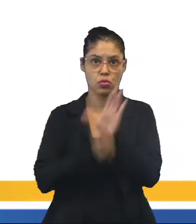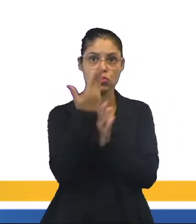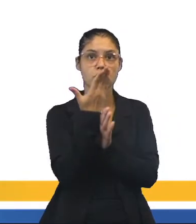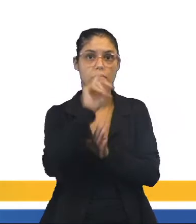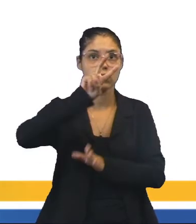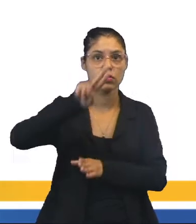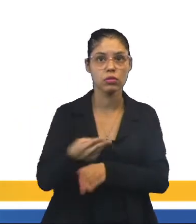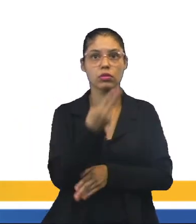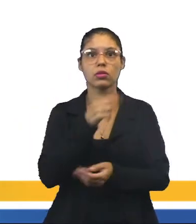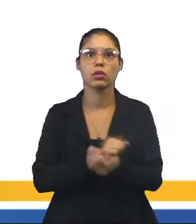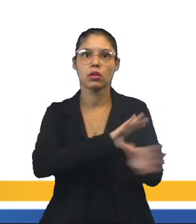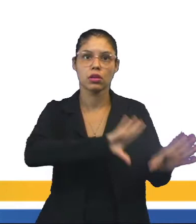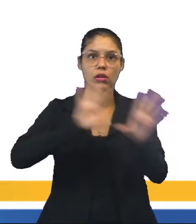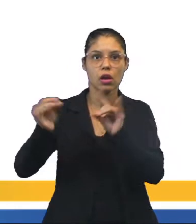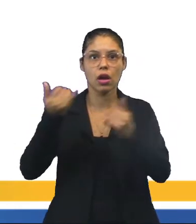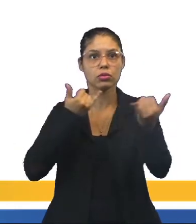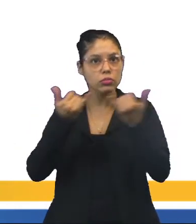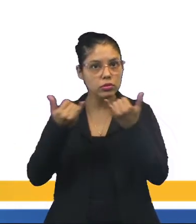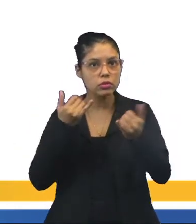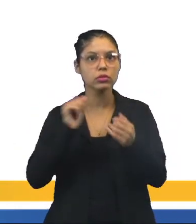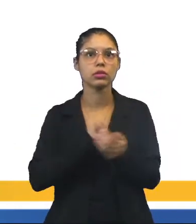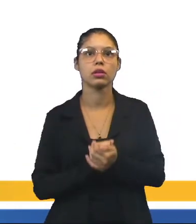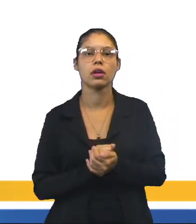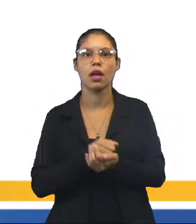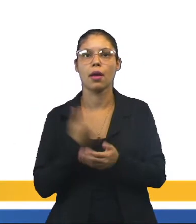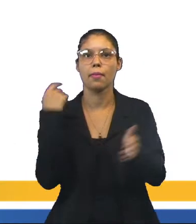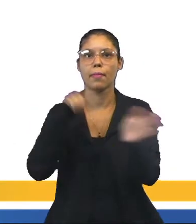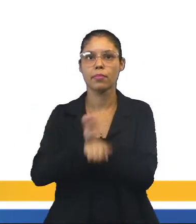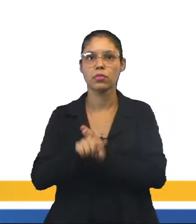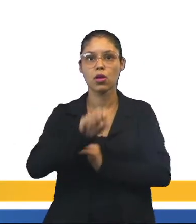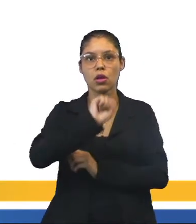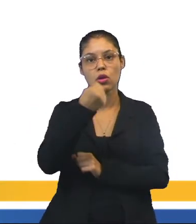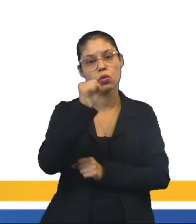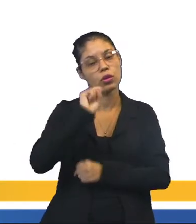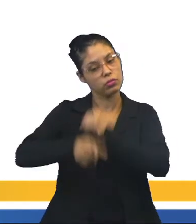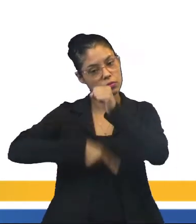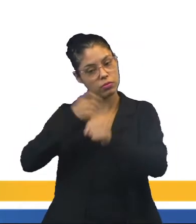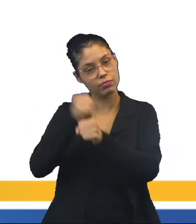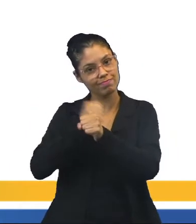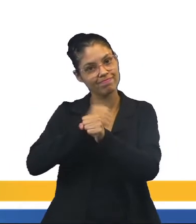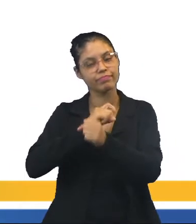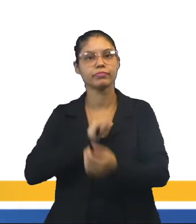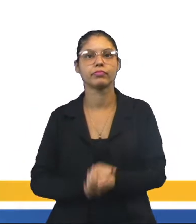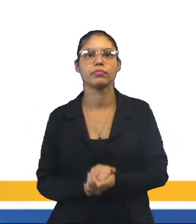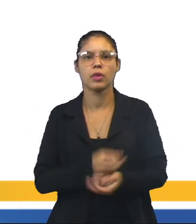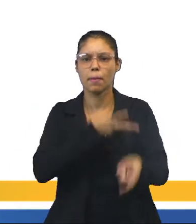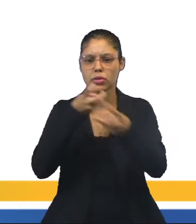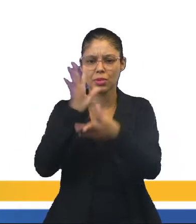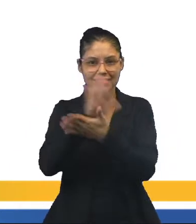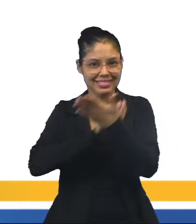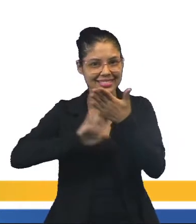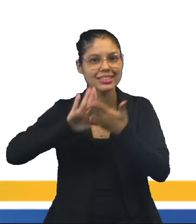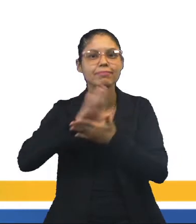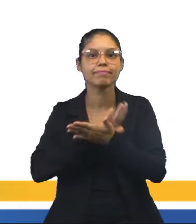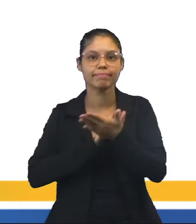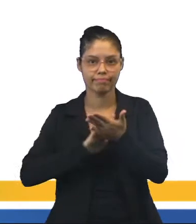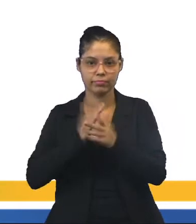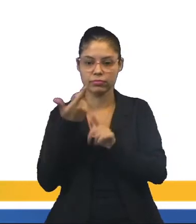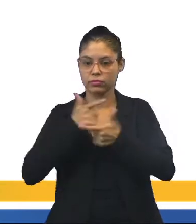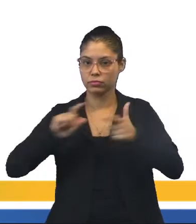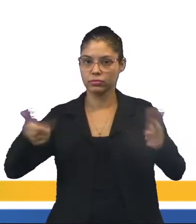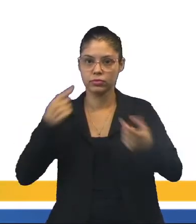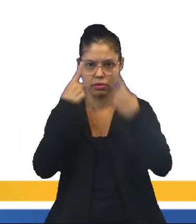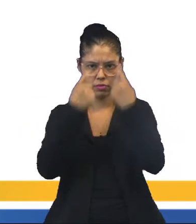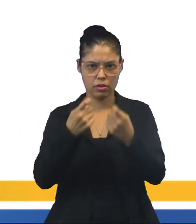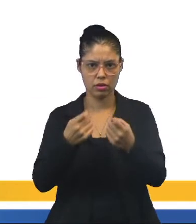em 2000, levantou-se essa mesma polêmica. E 8 anos depois, não se percebeu aumento da agressividade